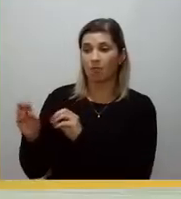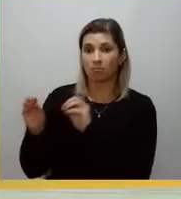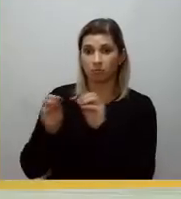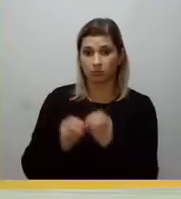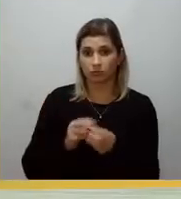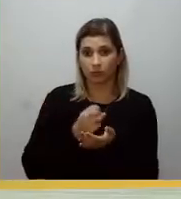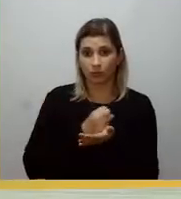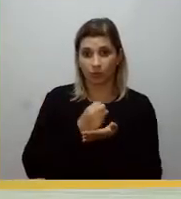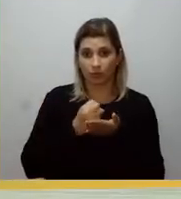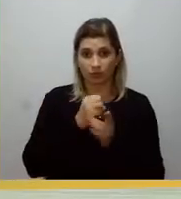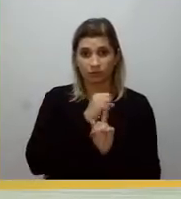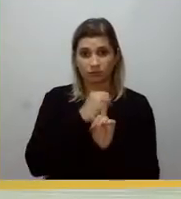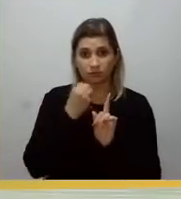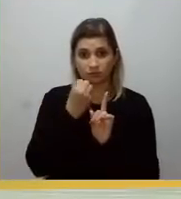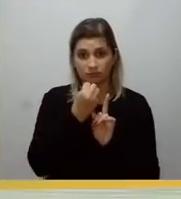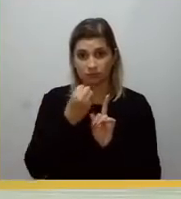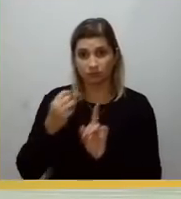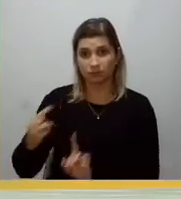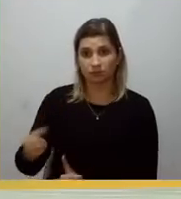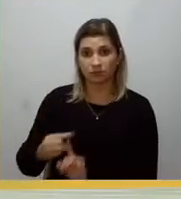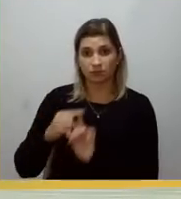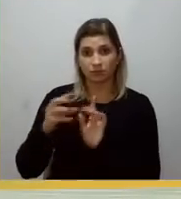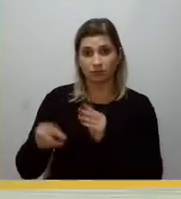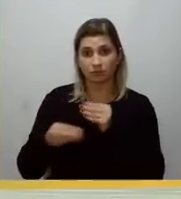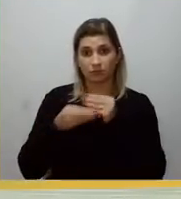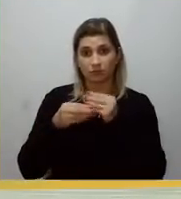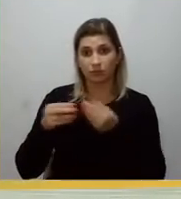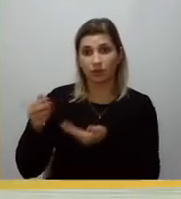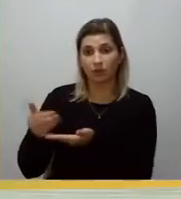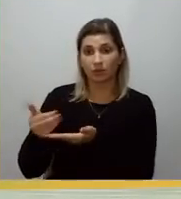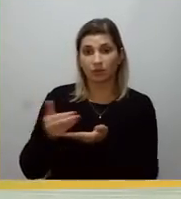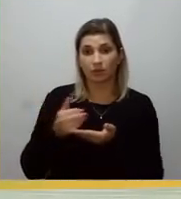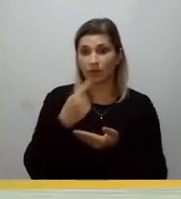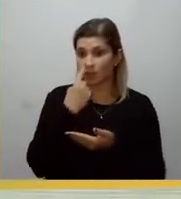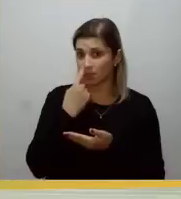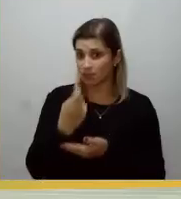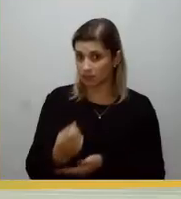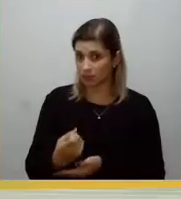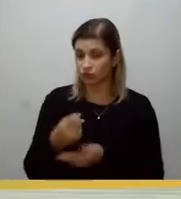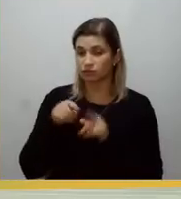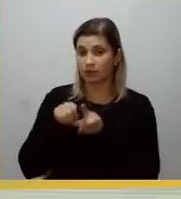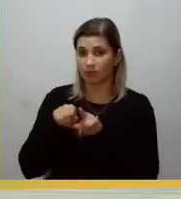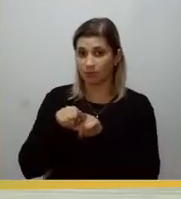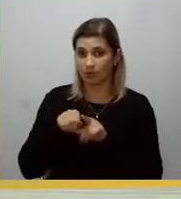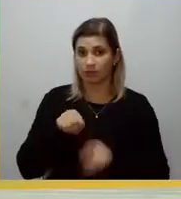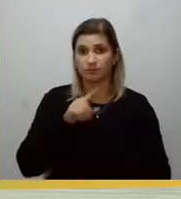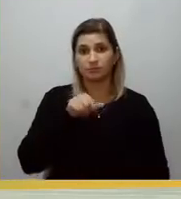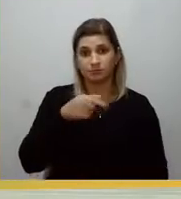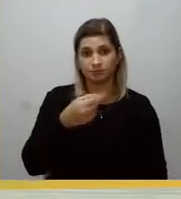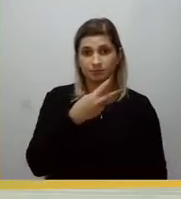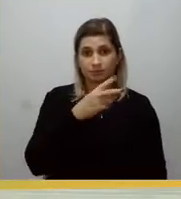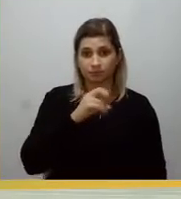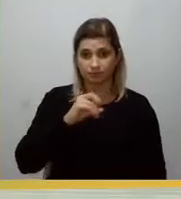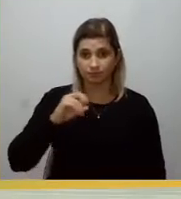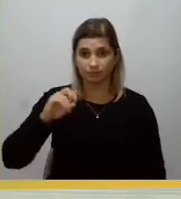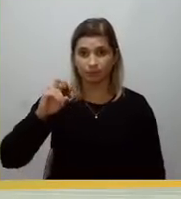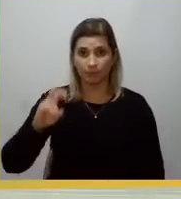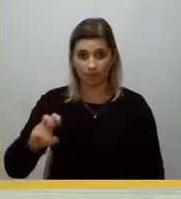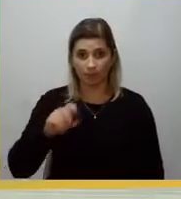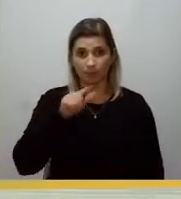social, adicionando o serviço de coleta de lixo como objeto da empresa. Em 2005, durante seu governo